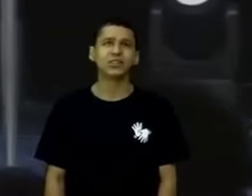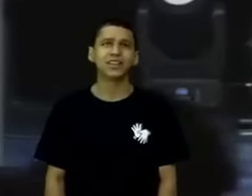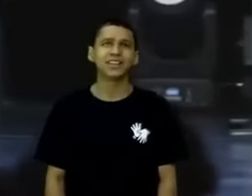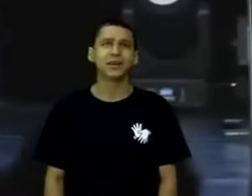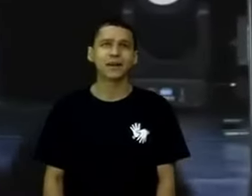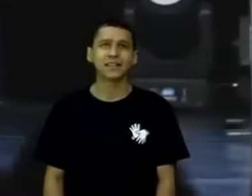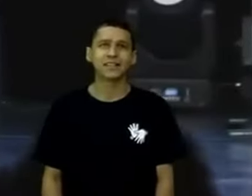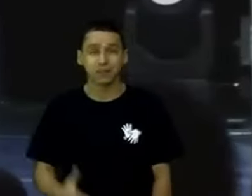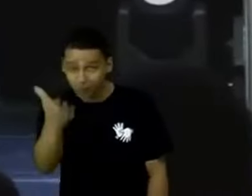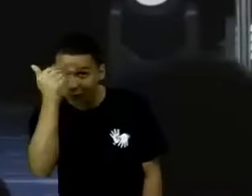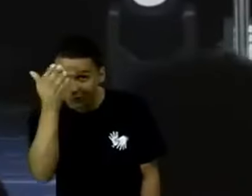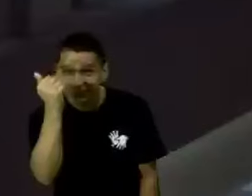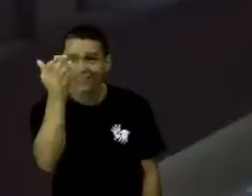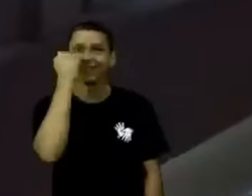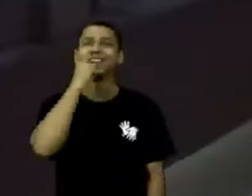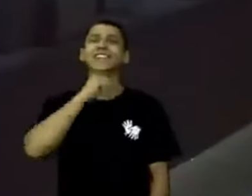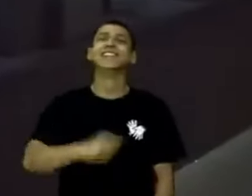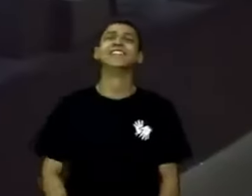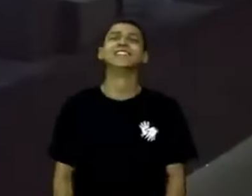Pode vir.